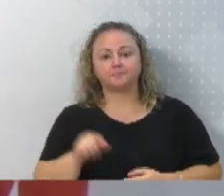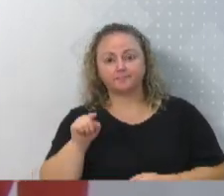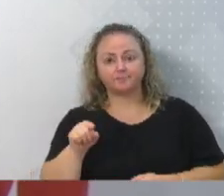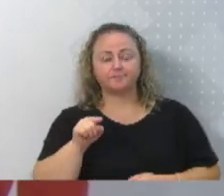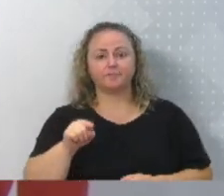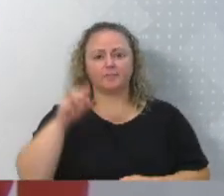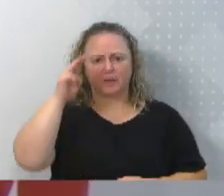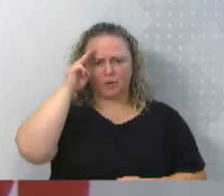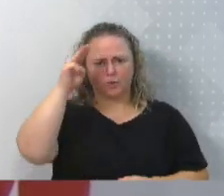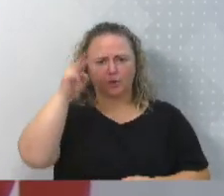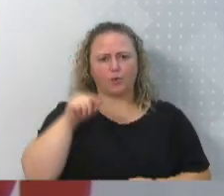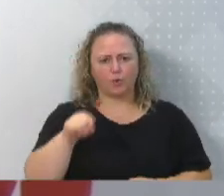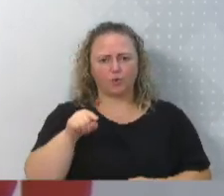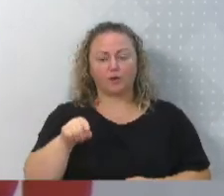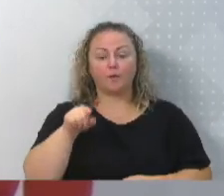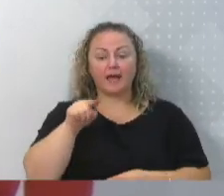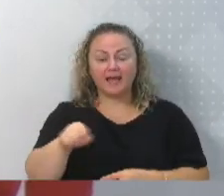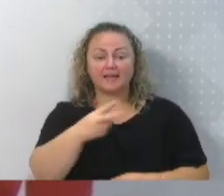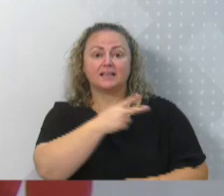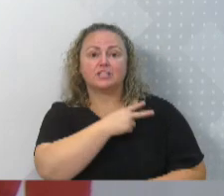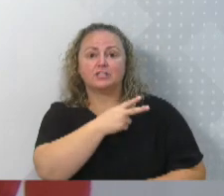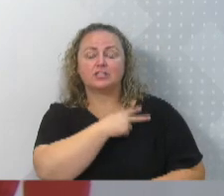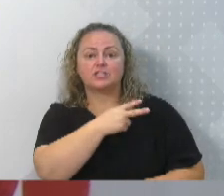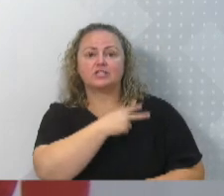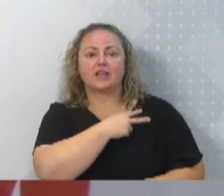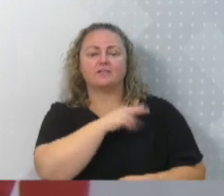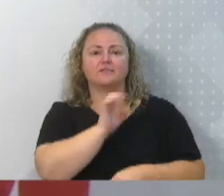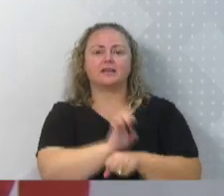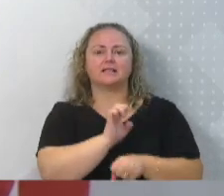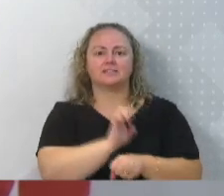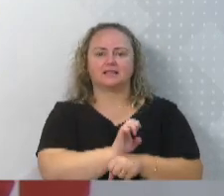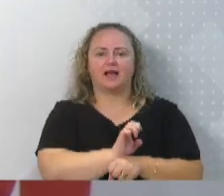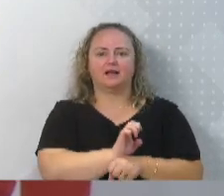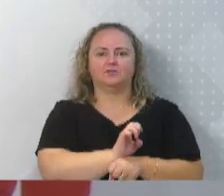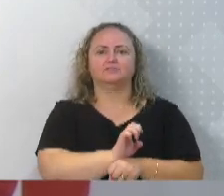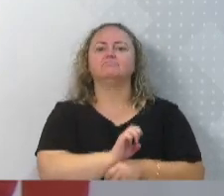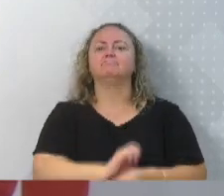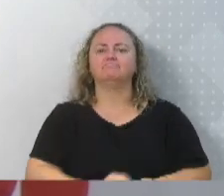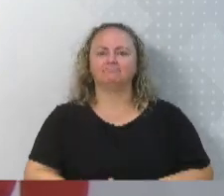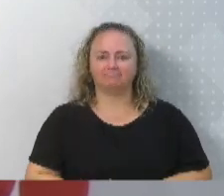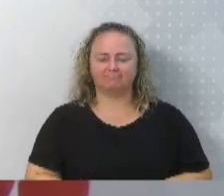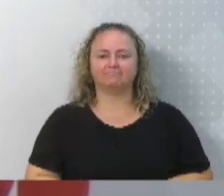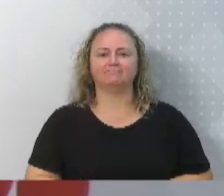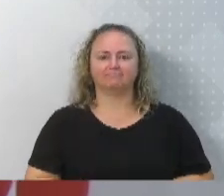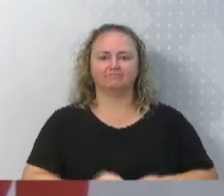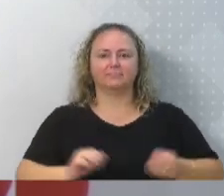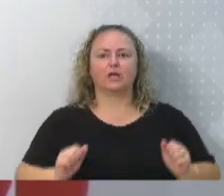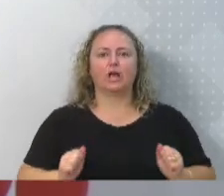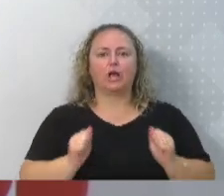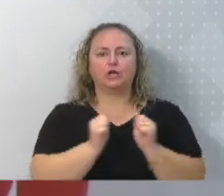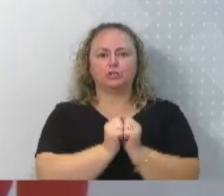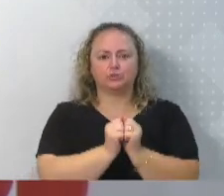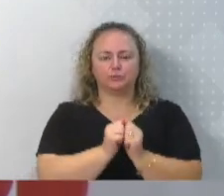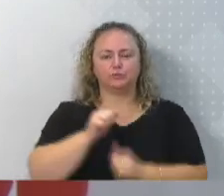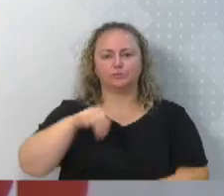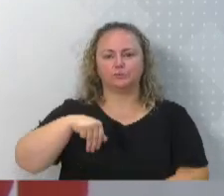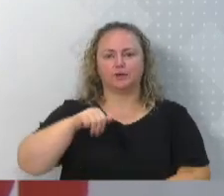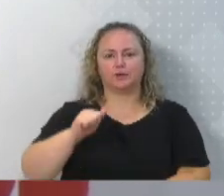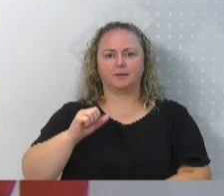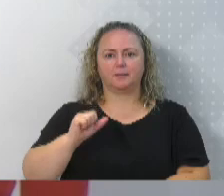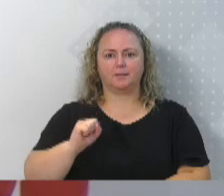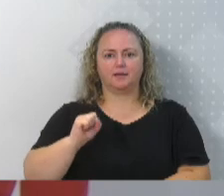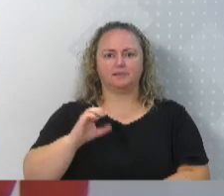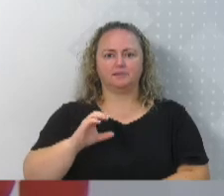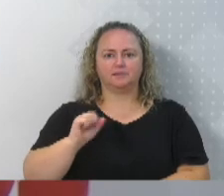Coronel chefeu estado maior na tomada do Monte Castelo com o Marechal Mascarenhas de